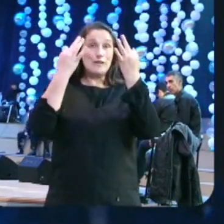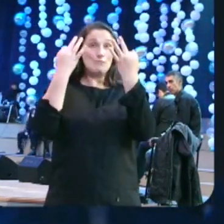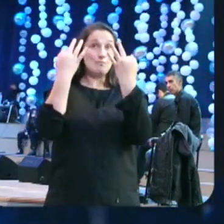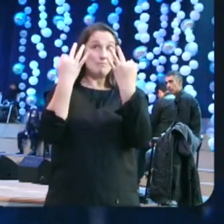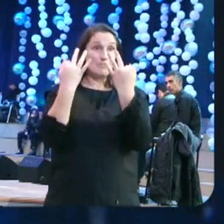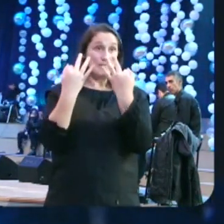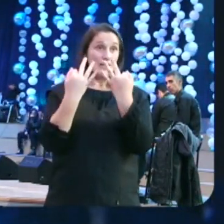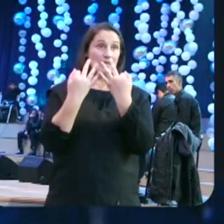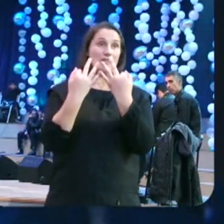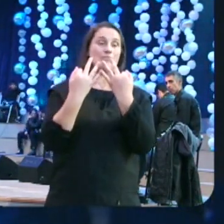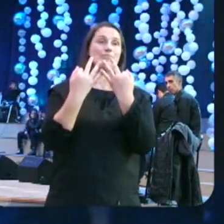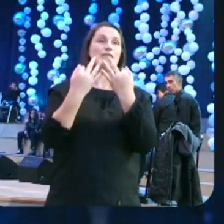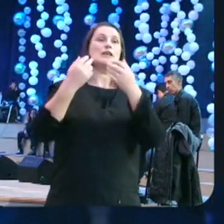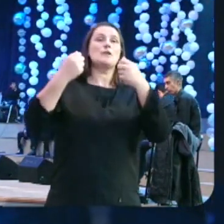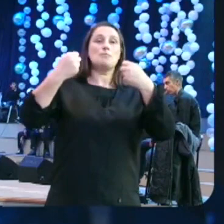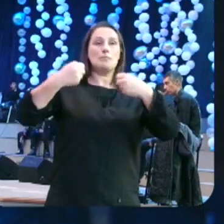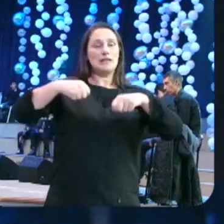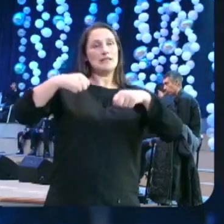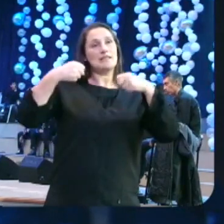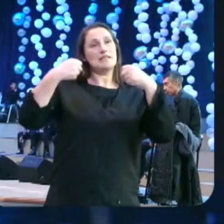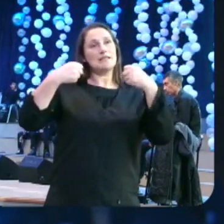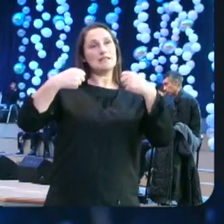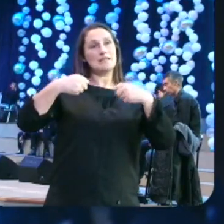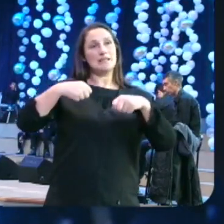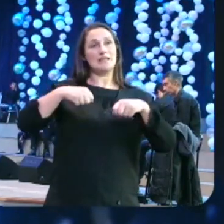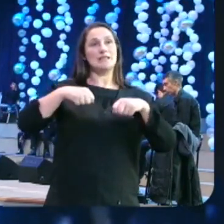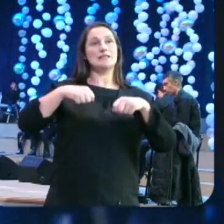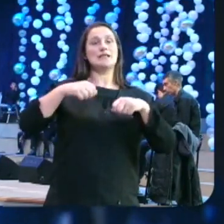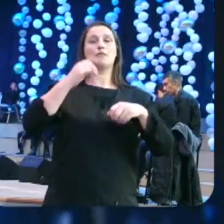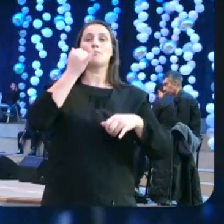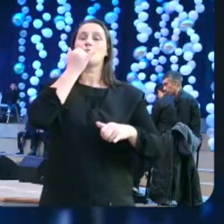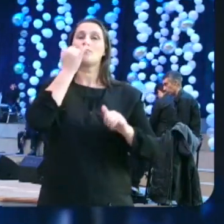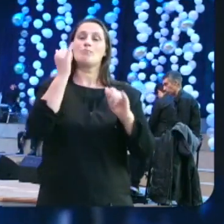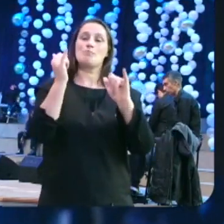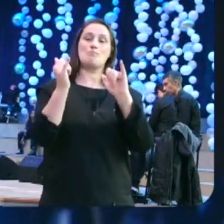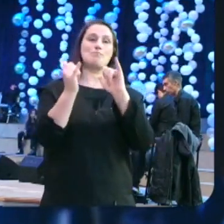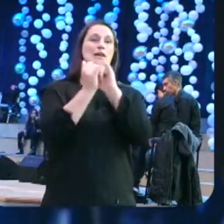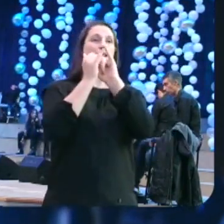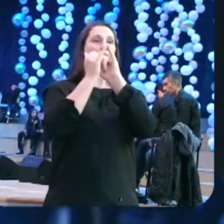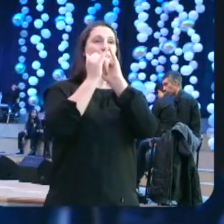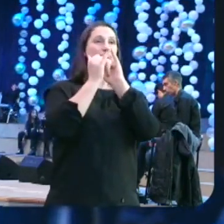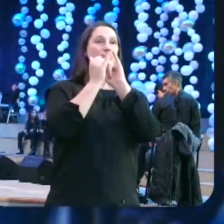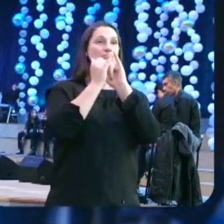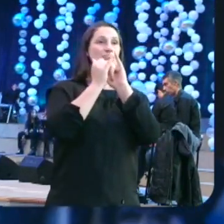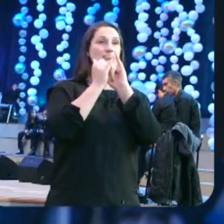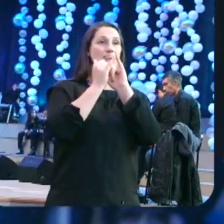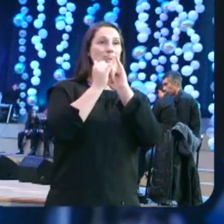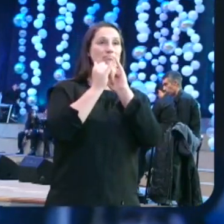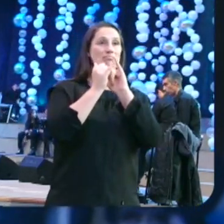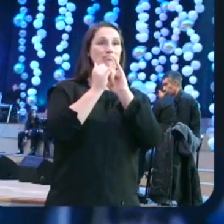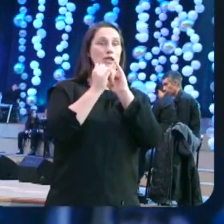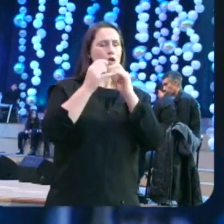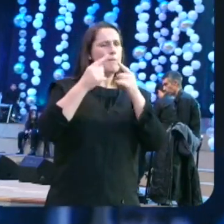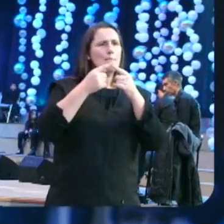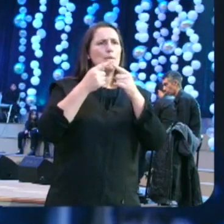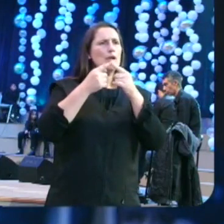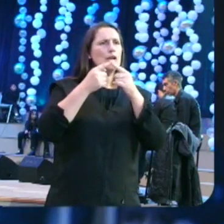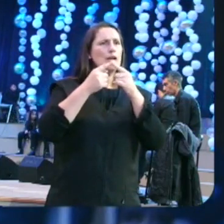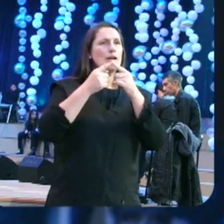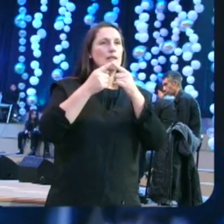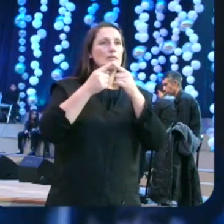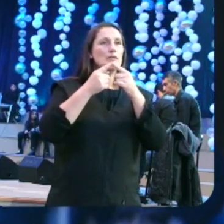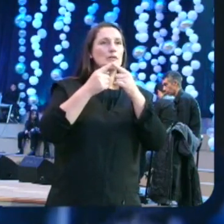família, precisa existir lugar para perdão. Por quê? Porque não é